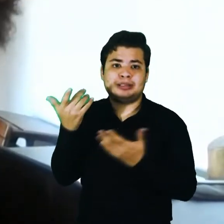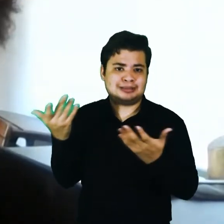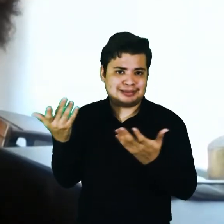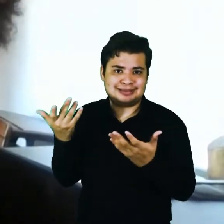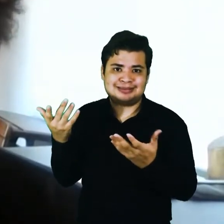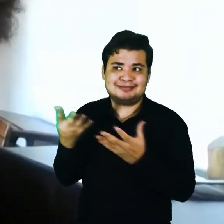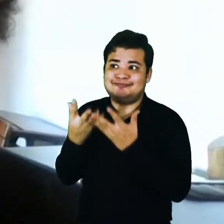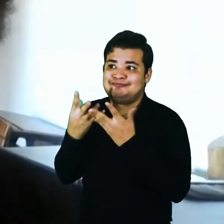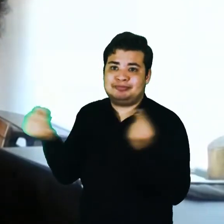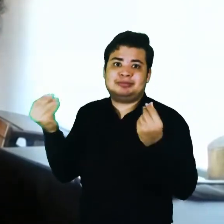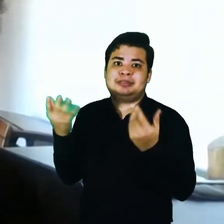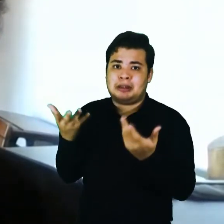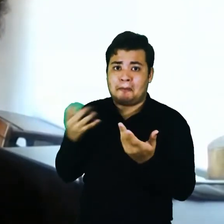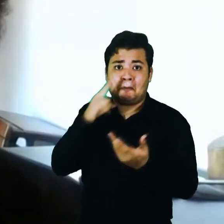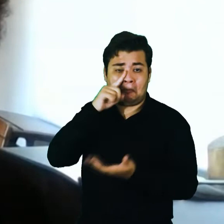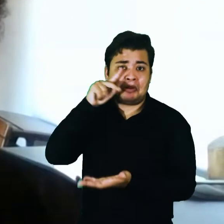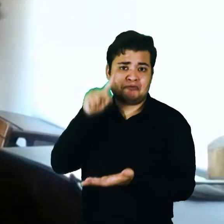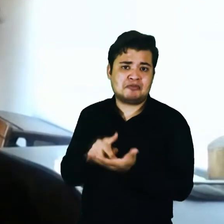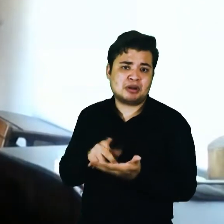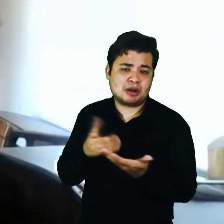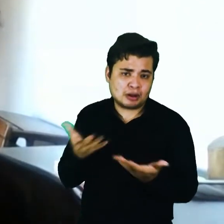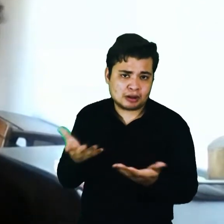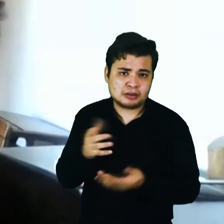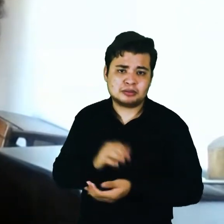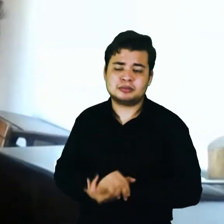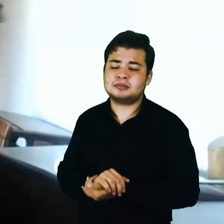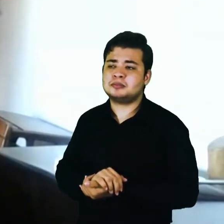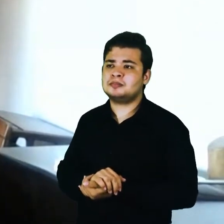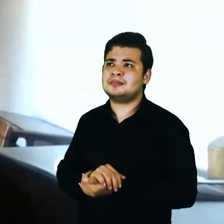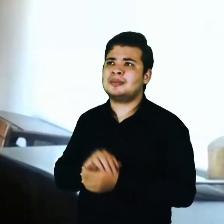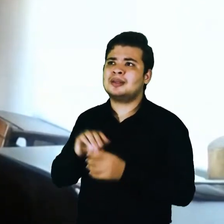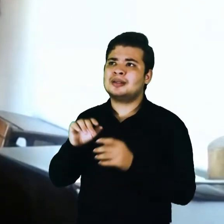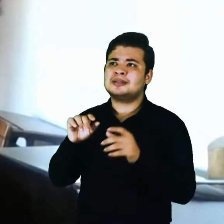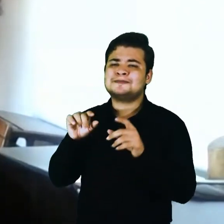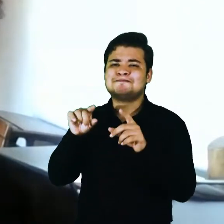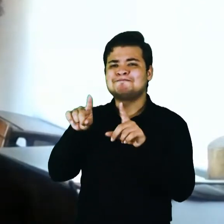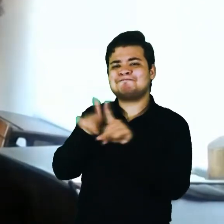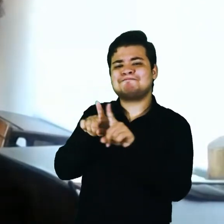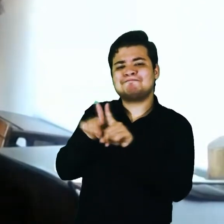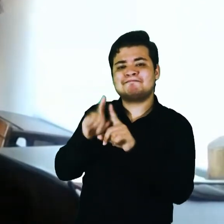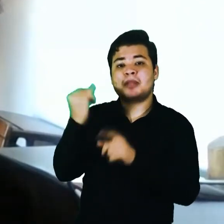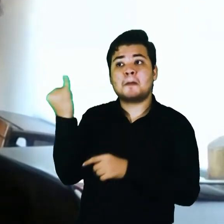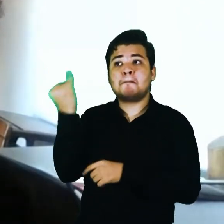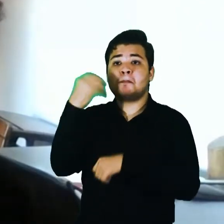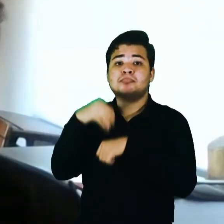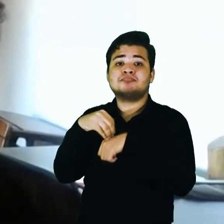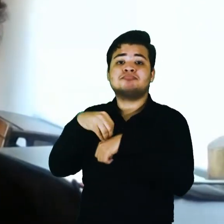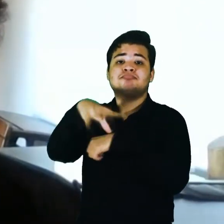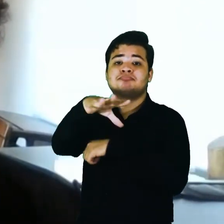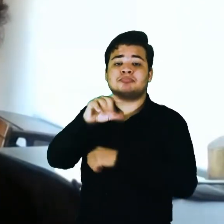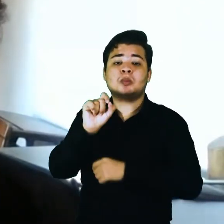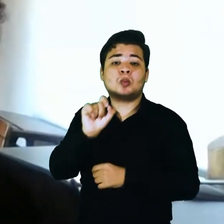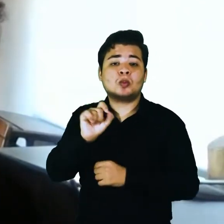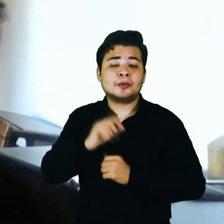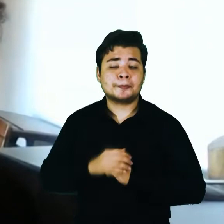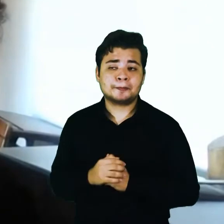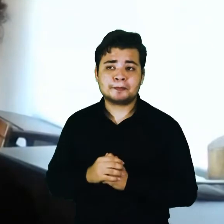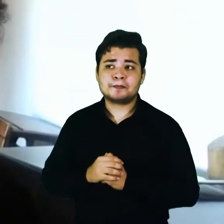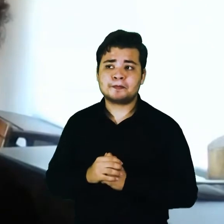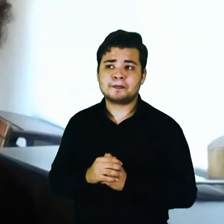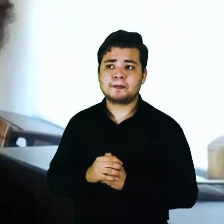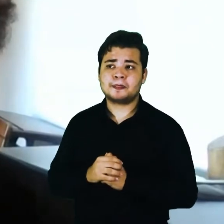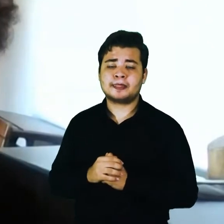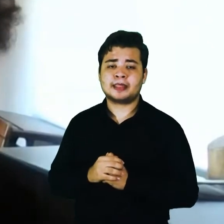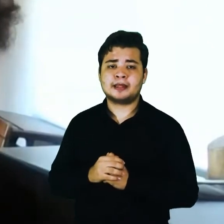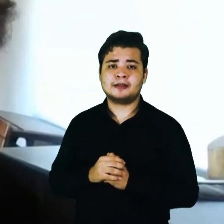está em perigo, né? Há também um recorte, eu acho que isso que é importante falar, que